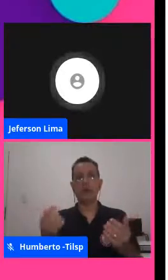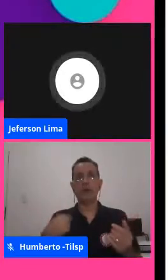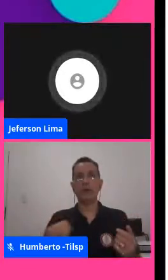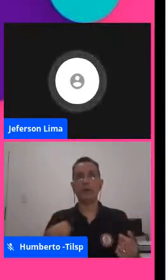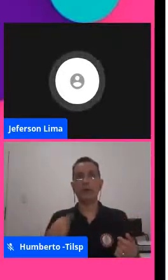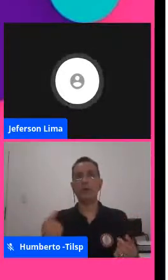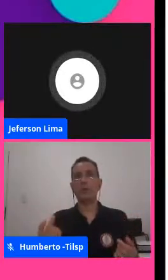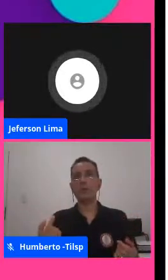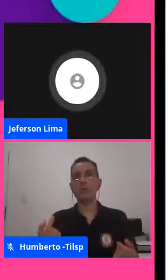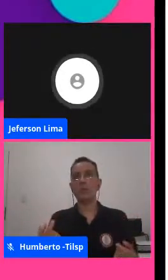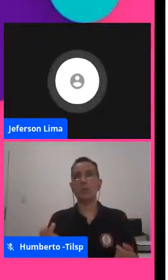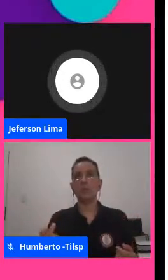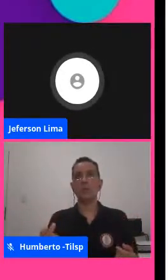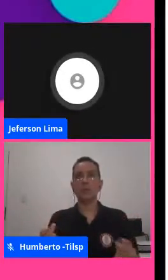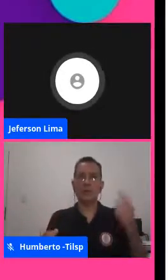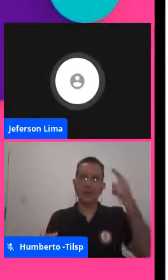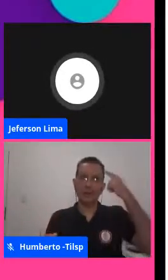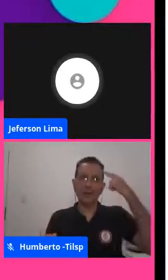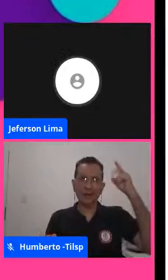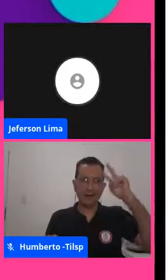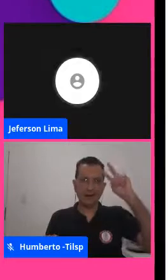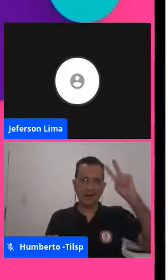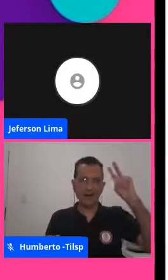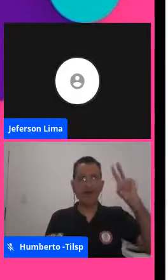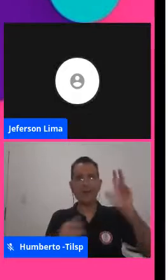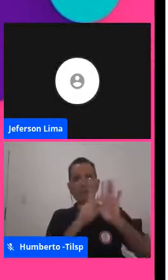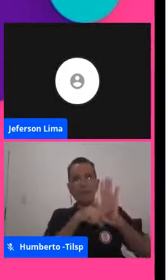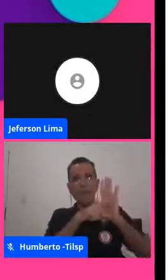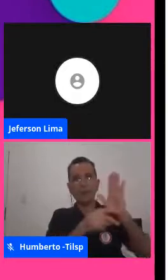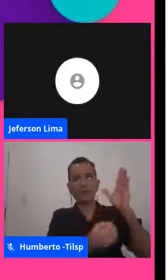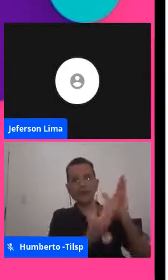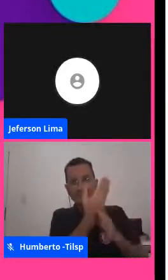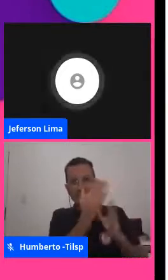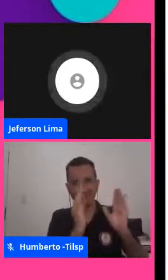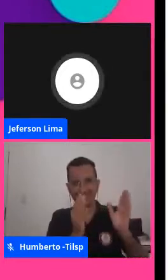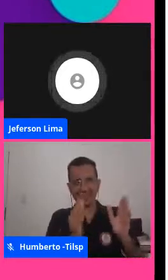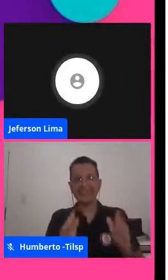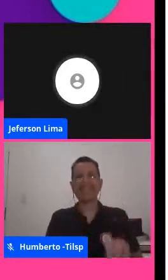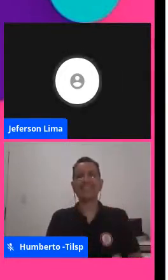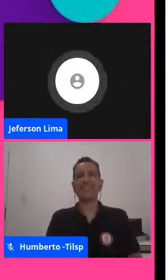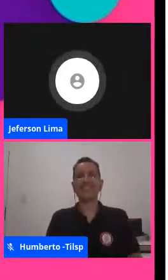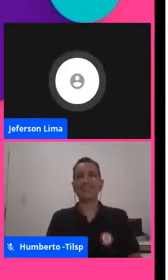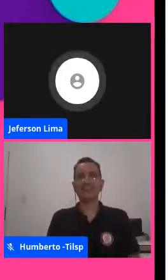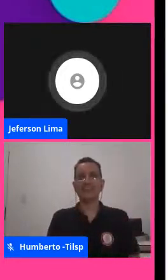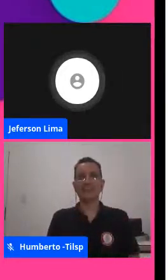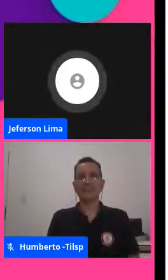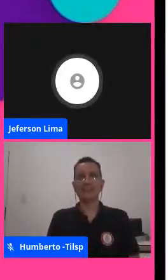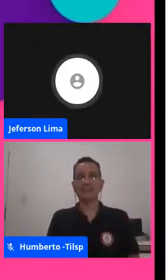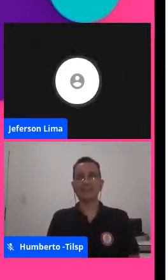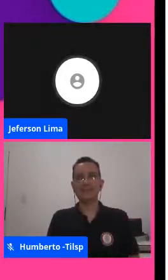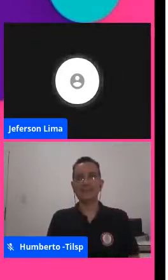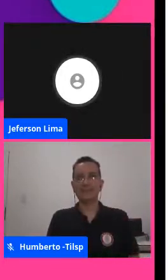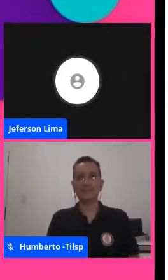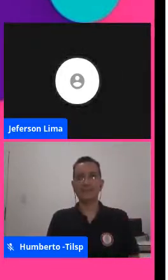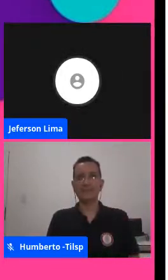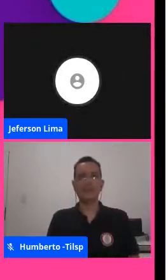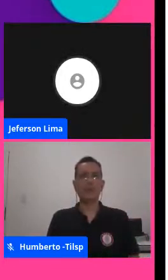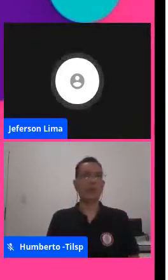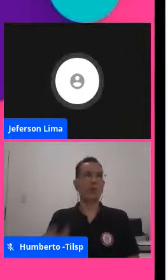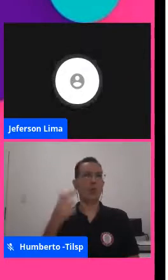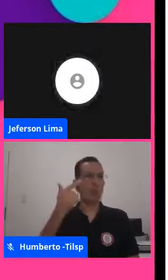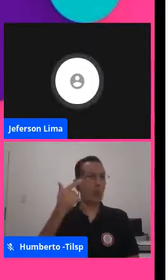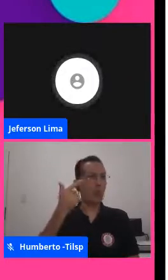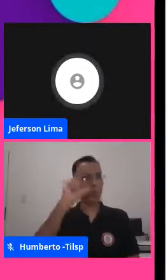E aquele outro que a gente acabou de criar, eu vou via deletar ali no futuro, porque a gente não vai utilizar. Não tem nenhum outro recurso ali, então,